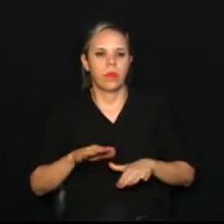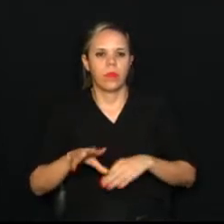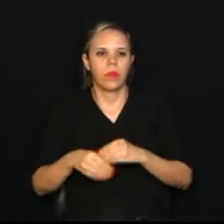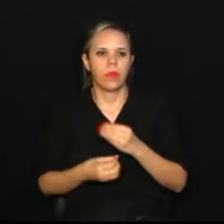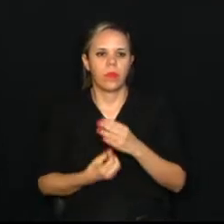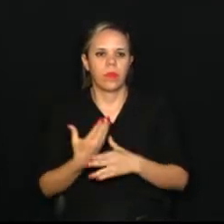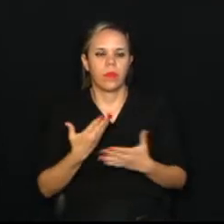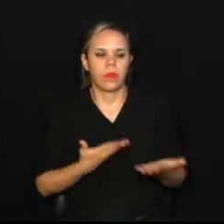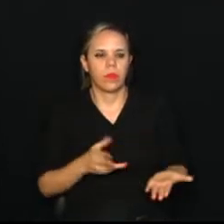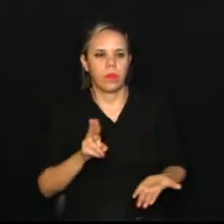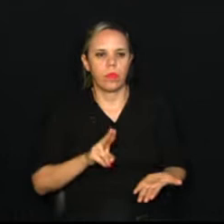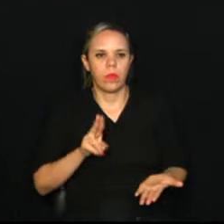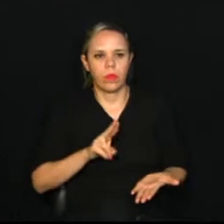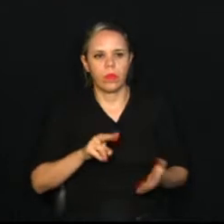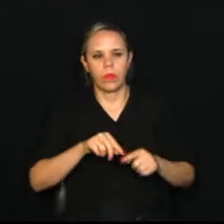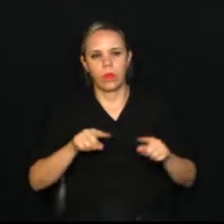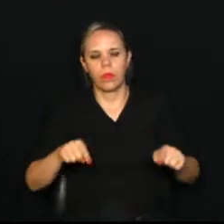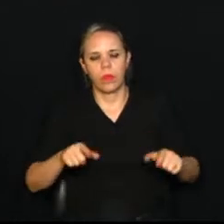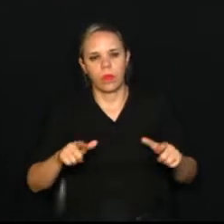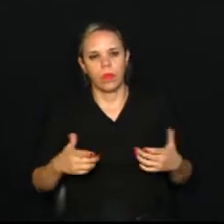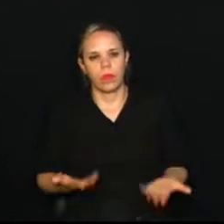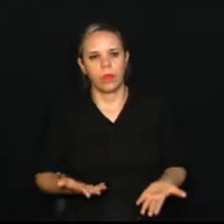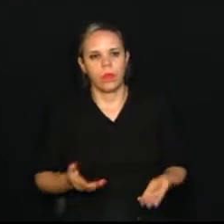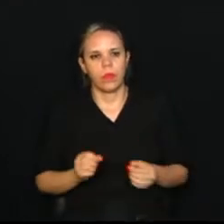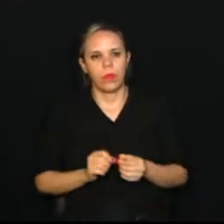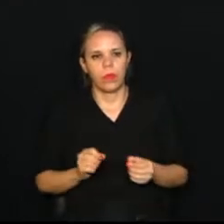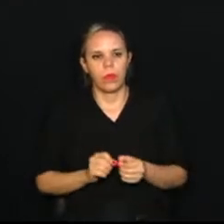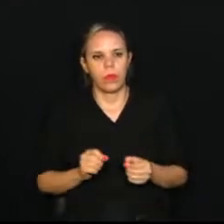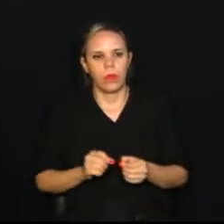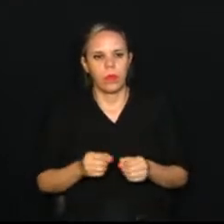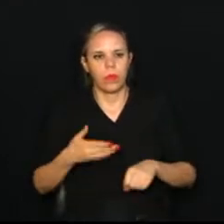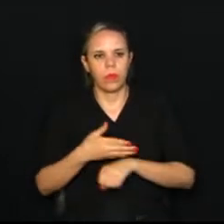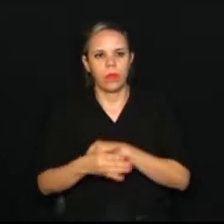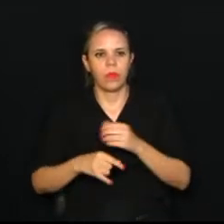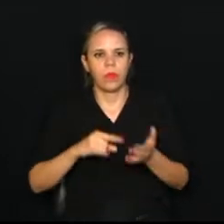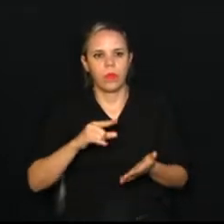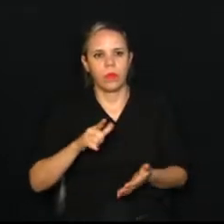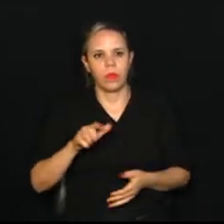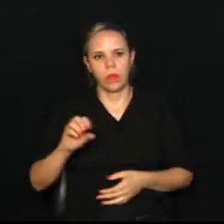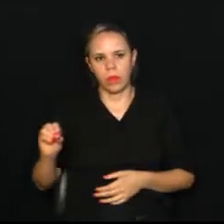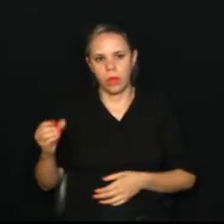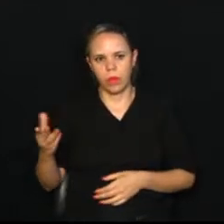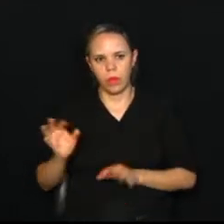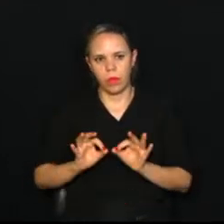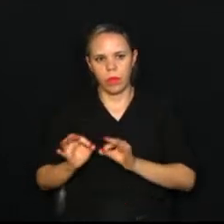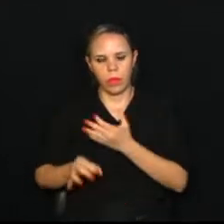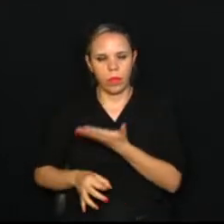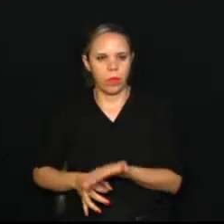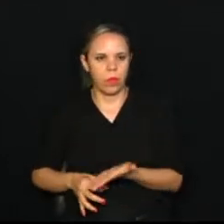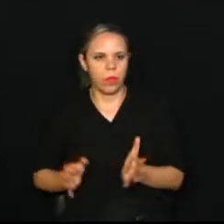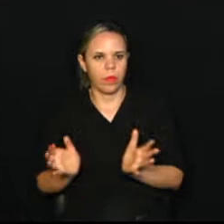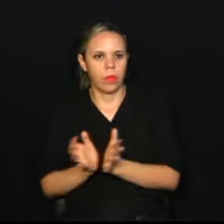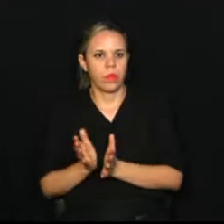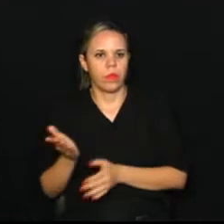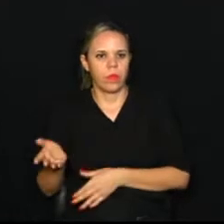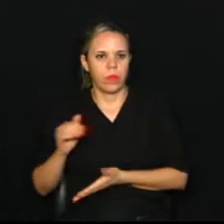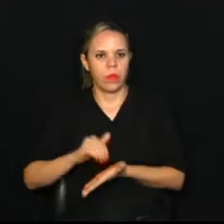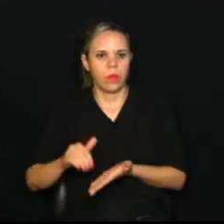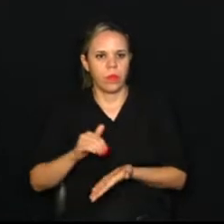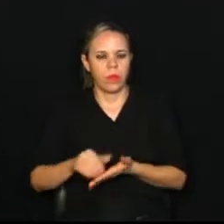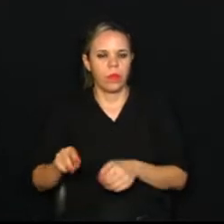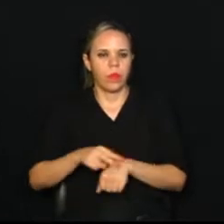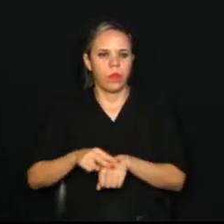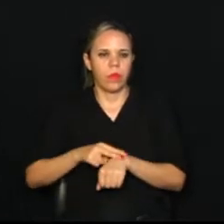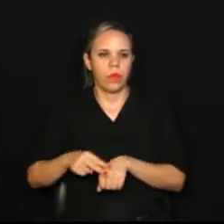implantação de uso e ocupação do solo. Como é que ele faz? Ele entra no LAU, o LAU foi organizado conjuntamente Secretaria do